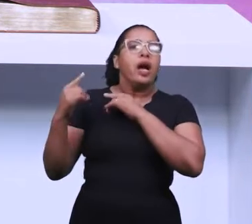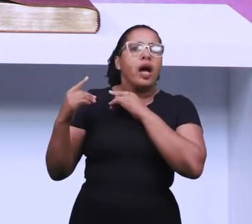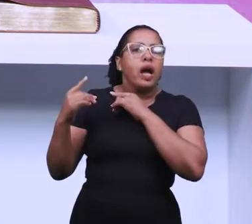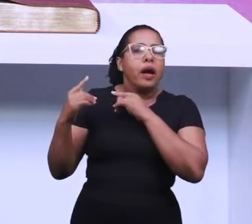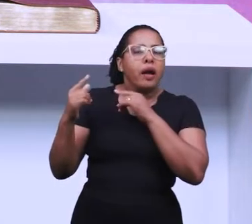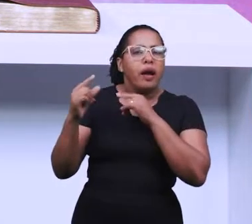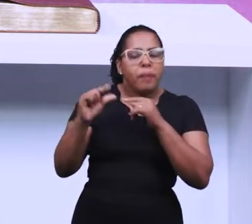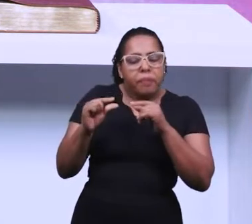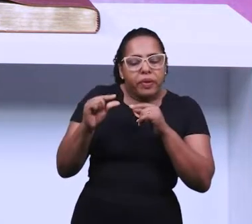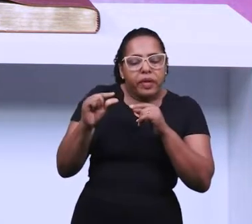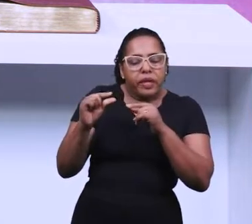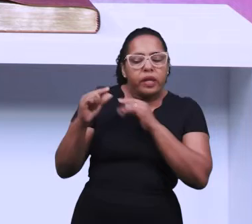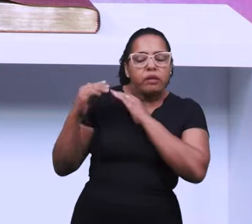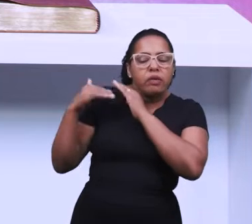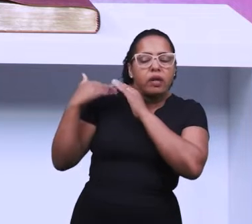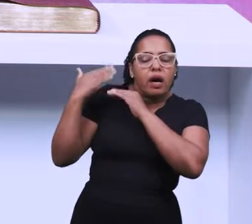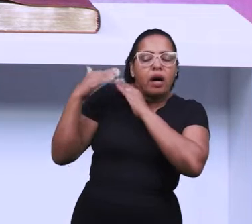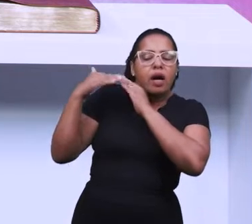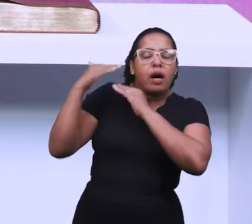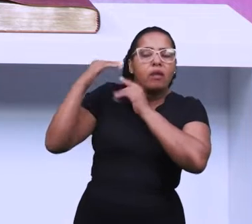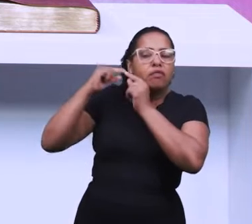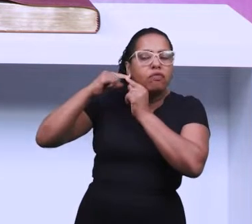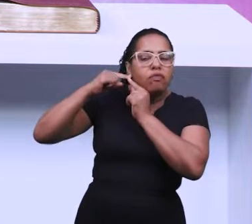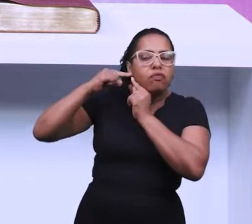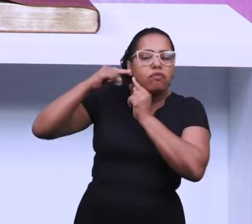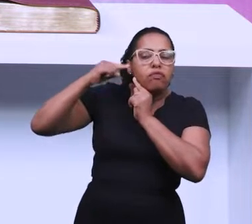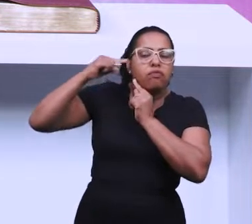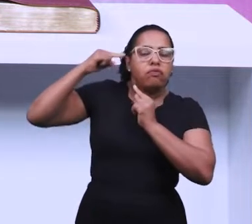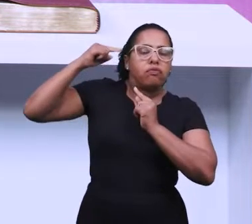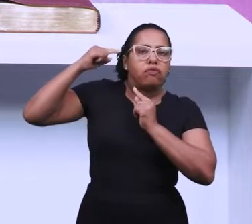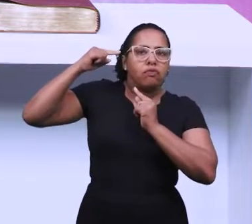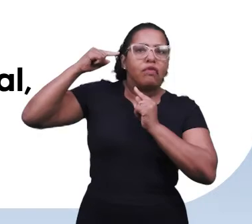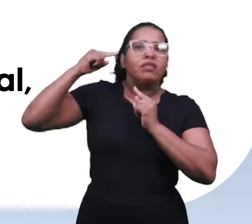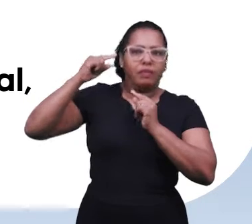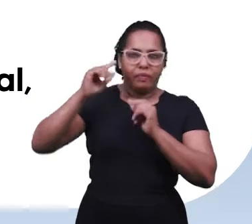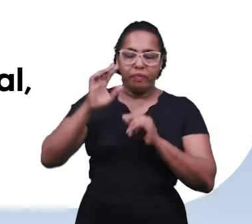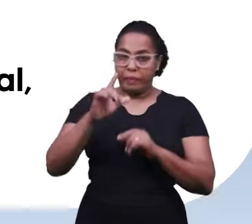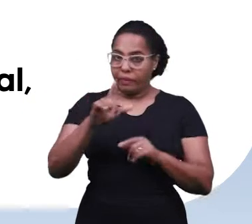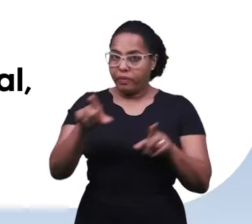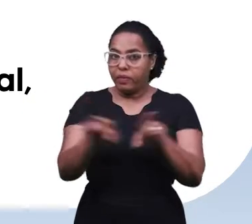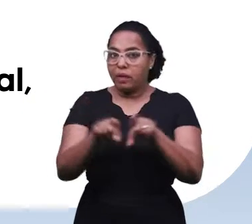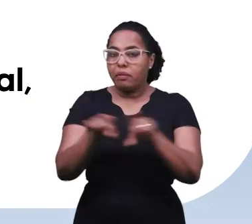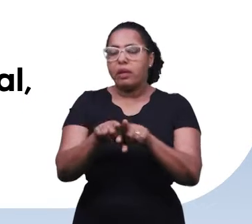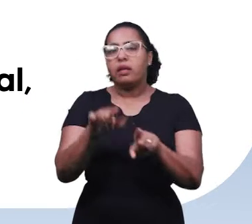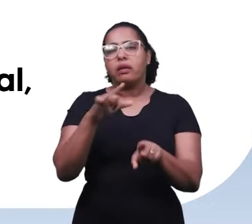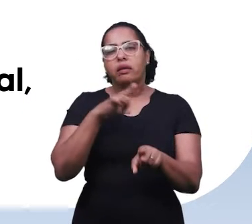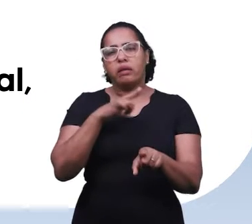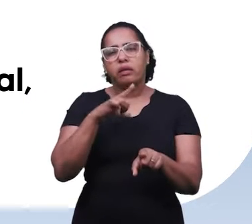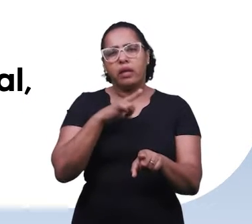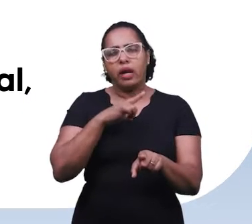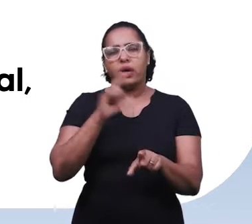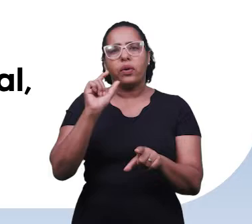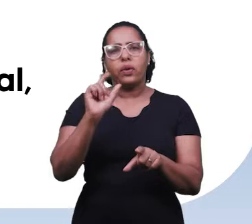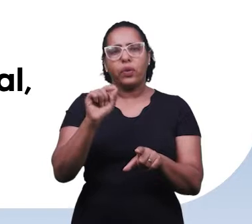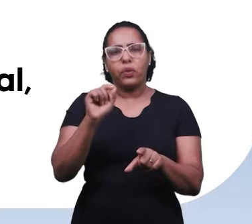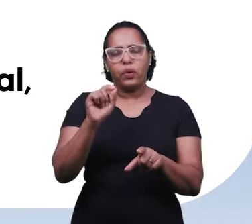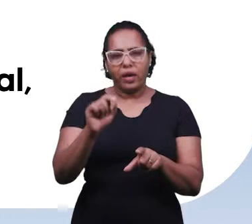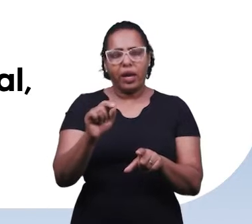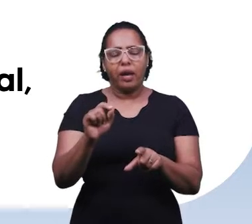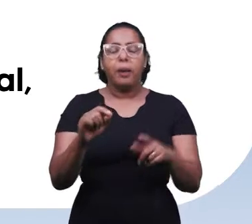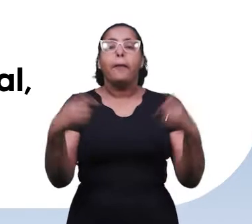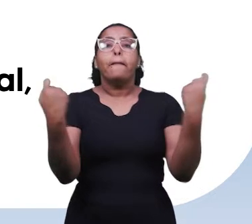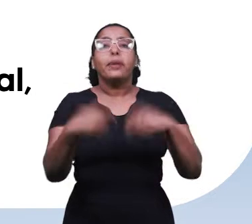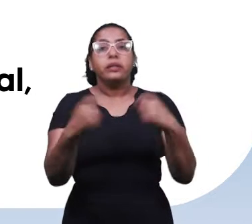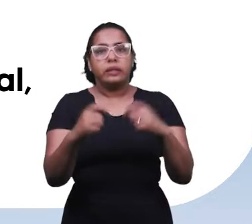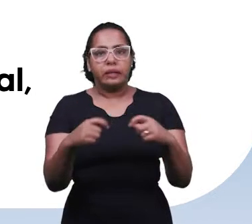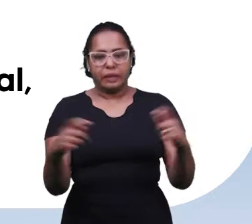está completamente desenvolvido. Temos também ainda a falta de